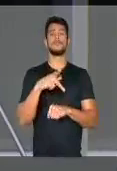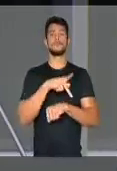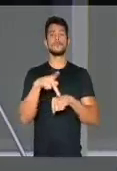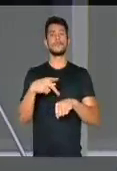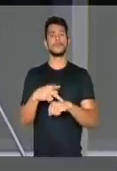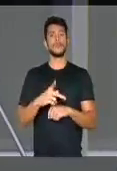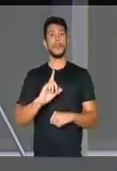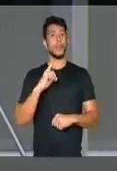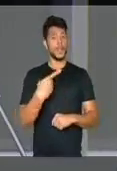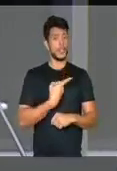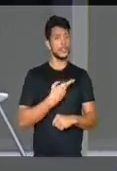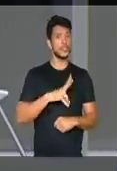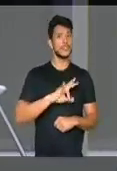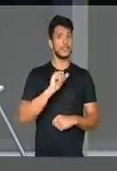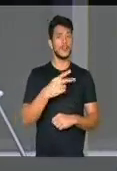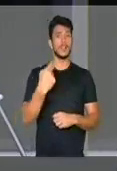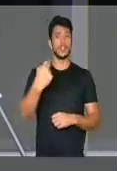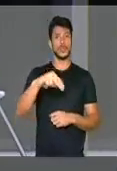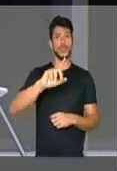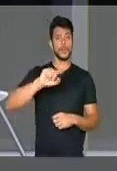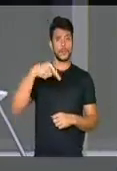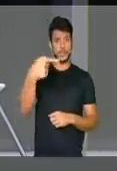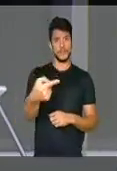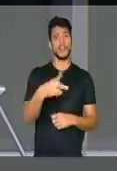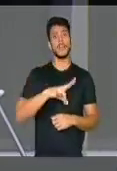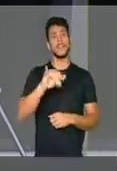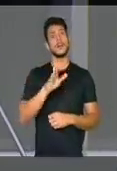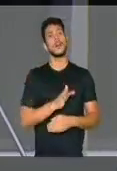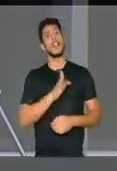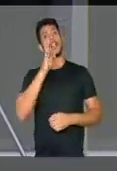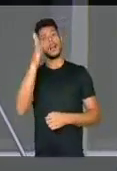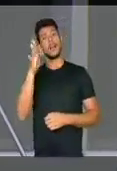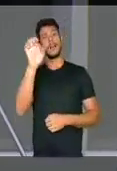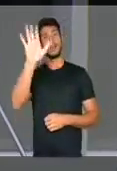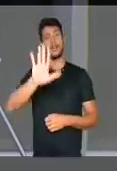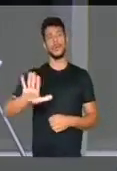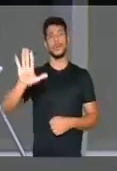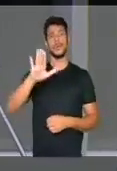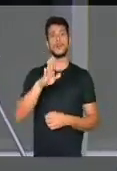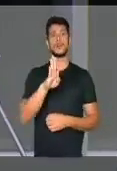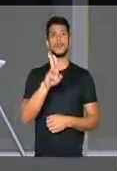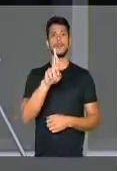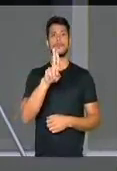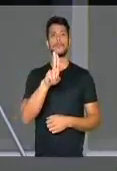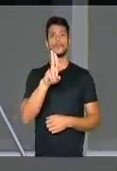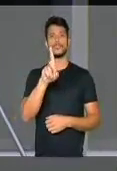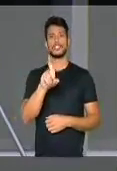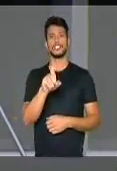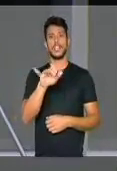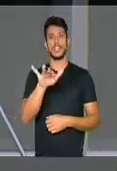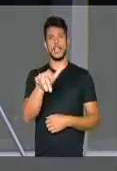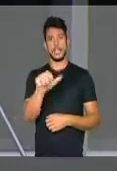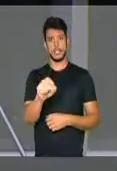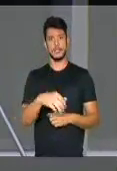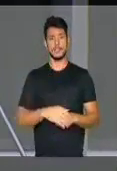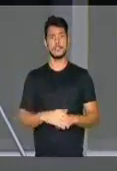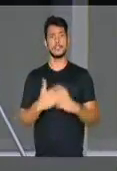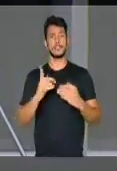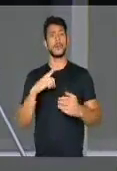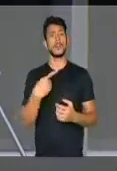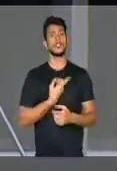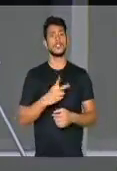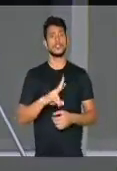Bruxelas. Até o final do ano, o acordo comercial entre a União Europeia e o Mercosul deverá